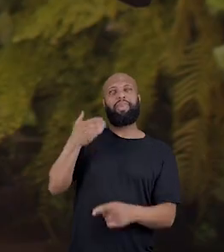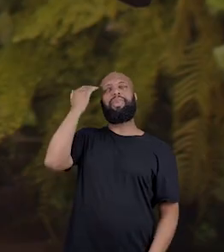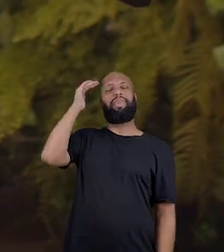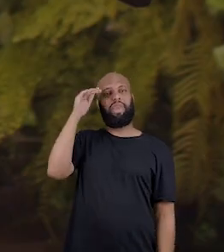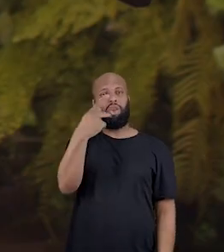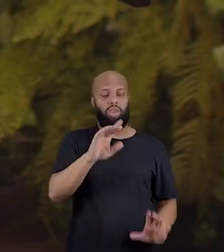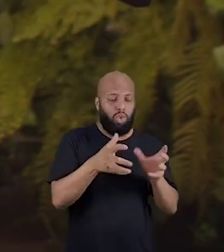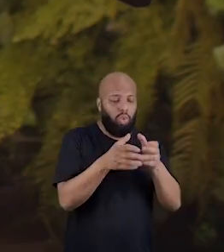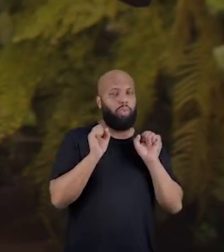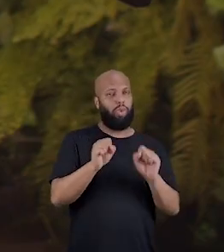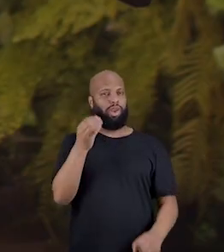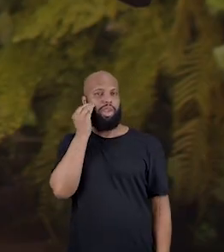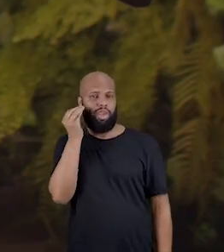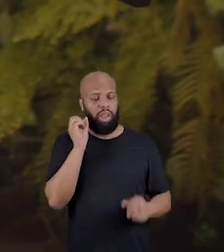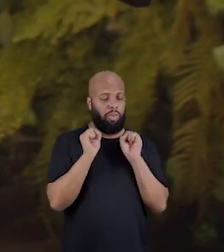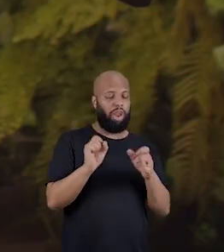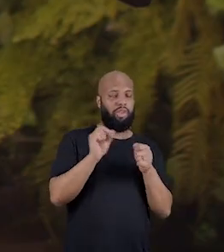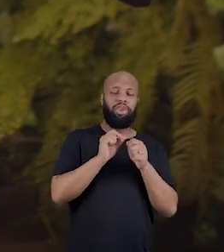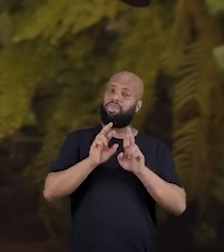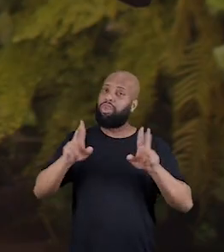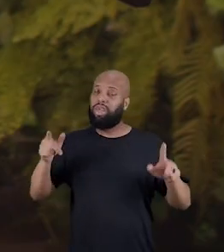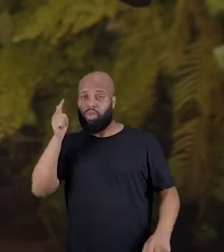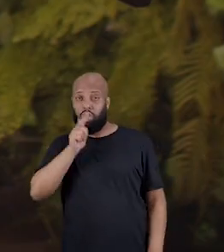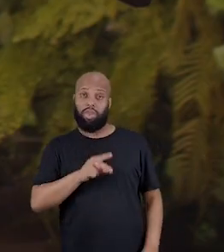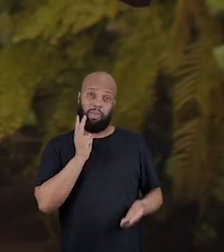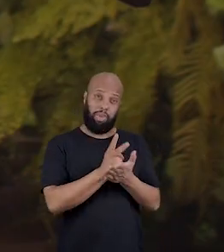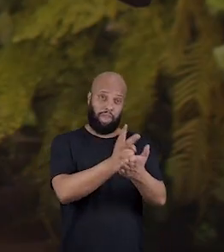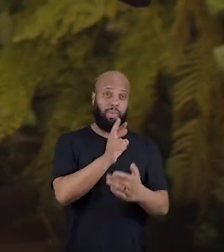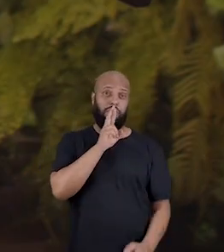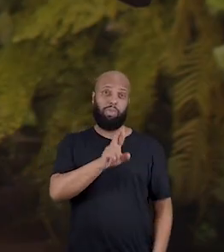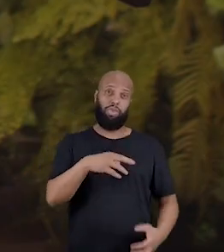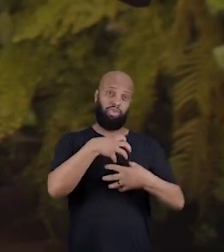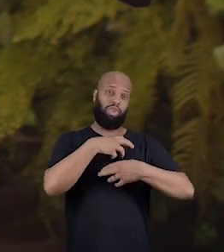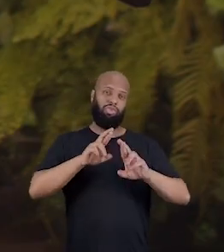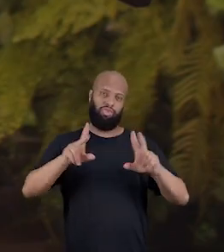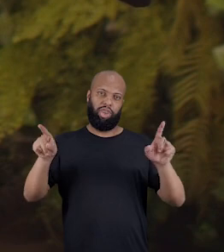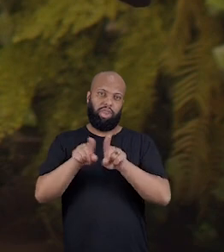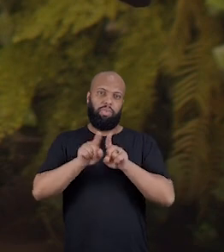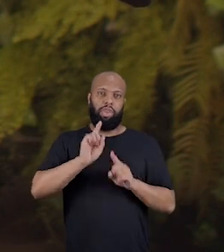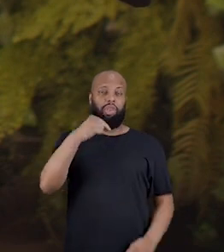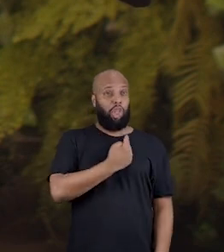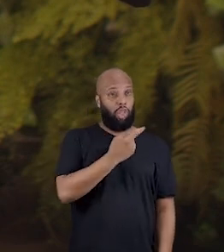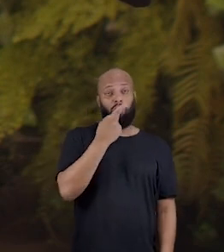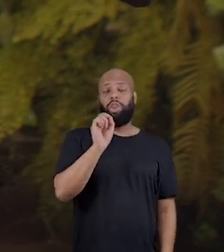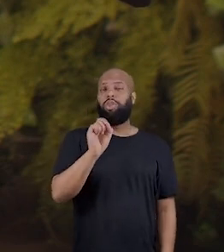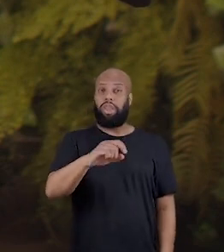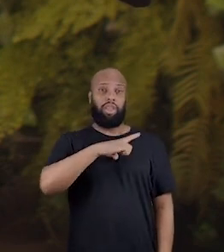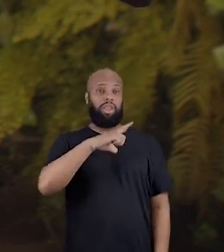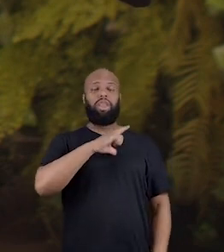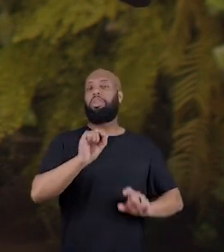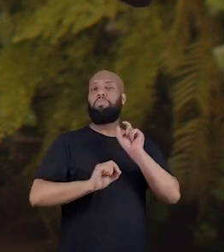seu time pode tentar, pode testar, pode fazer diferente, mas chegar no mesmo resultado de uma forma diferente. Então, a gente fala